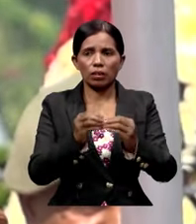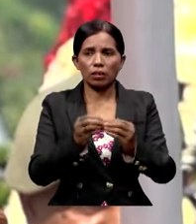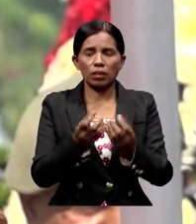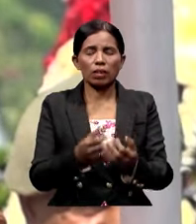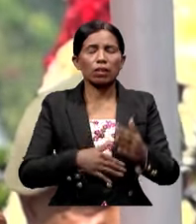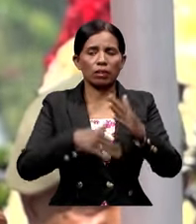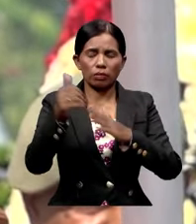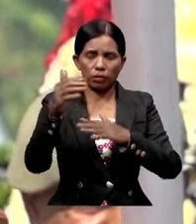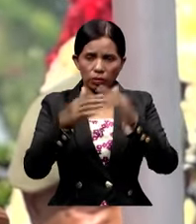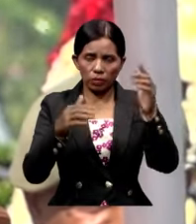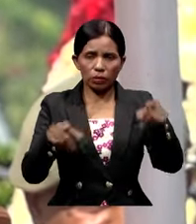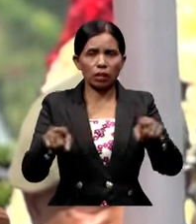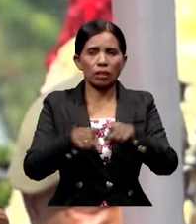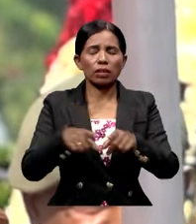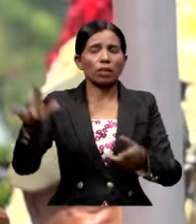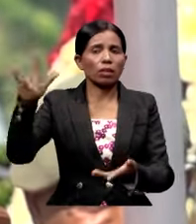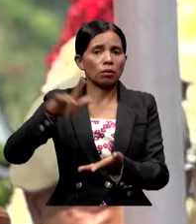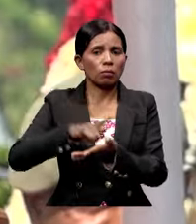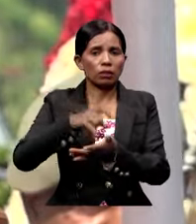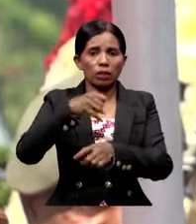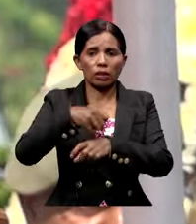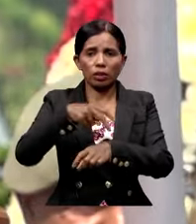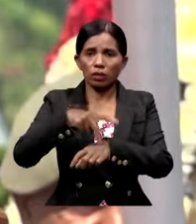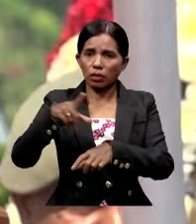infraestrutura nessa República Internacional Dili,